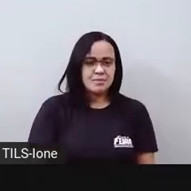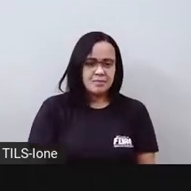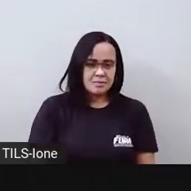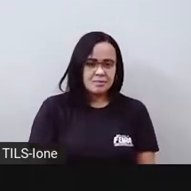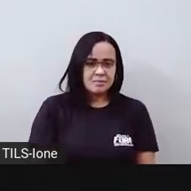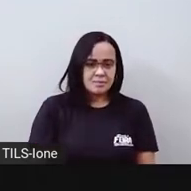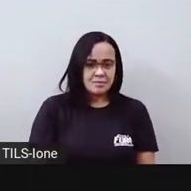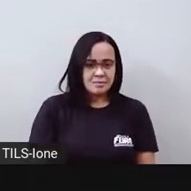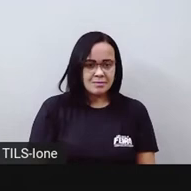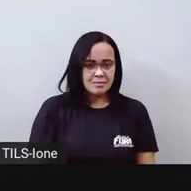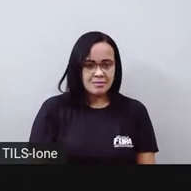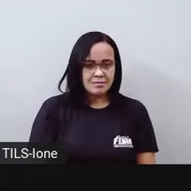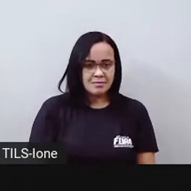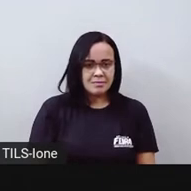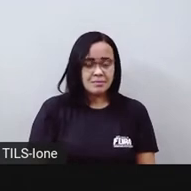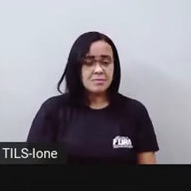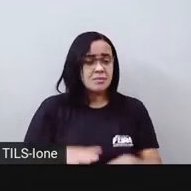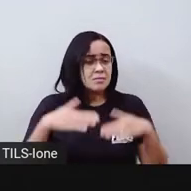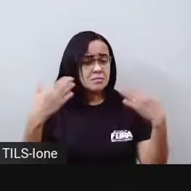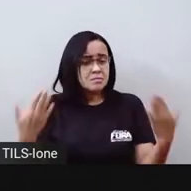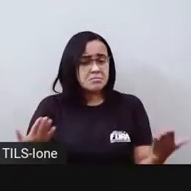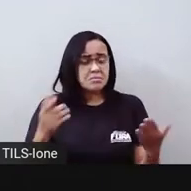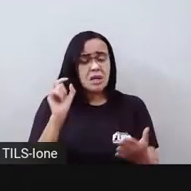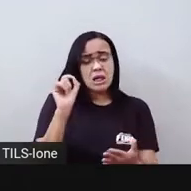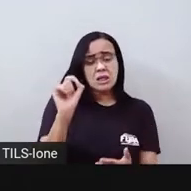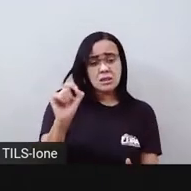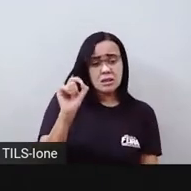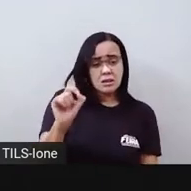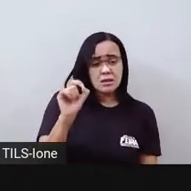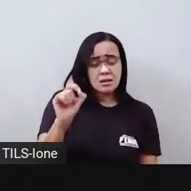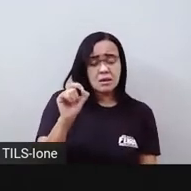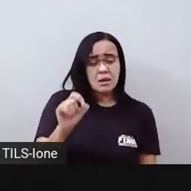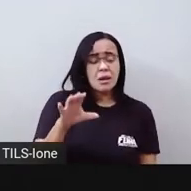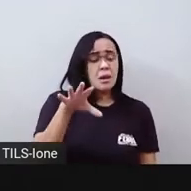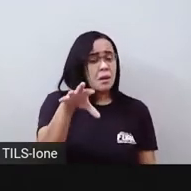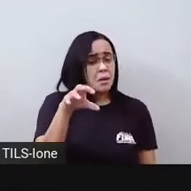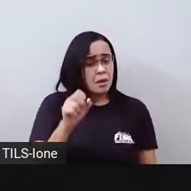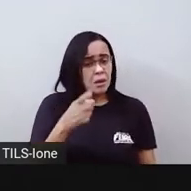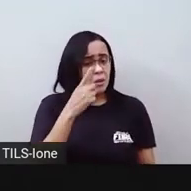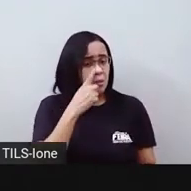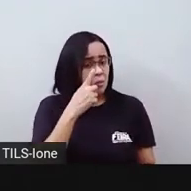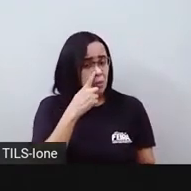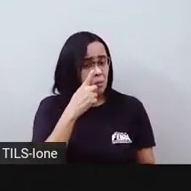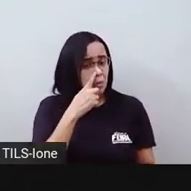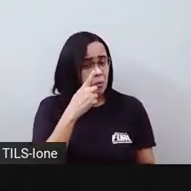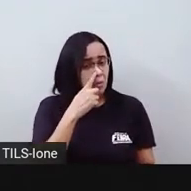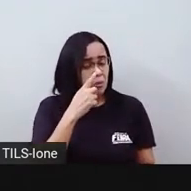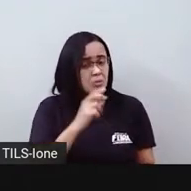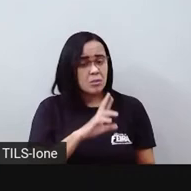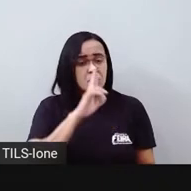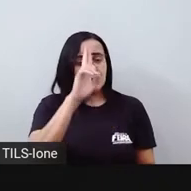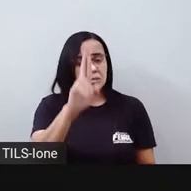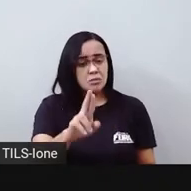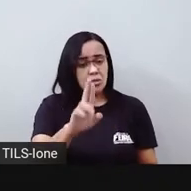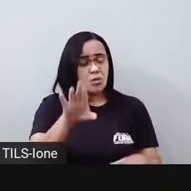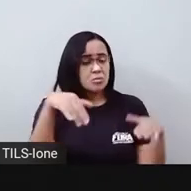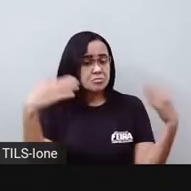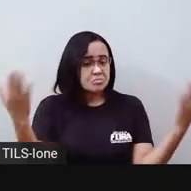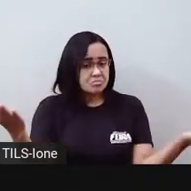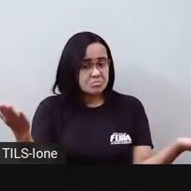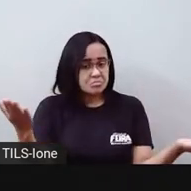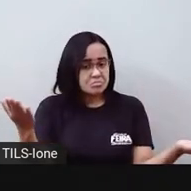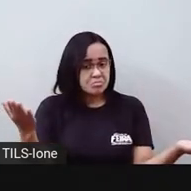So who? Quem foi, coelhinho, que pegou esse biscoito? E a resposta dele é